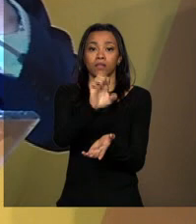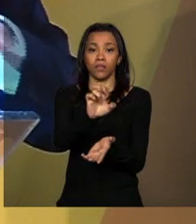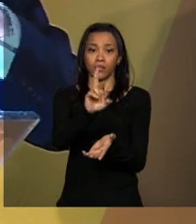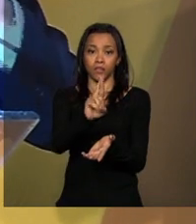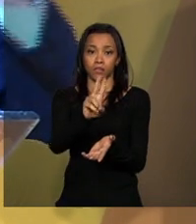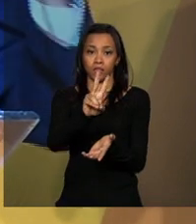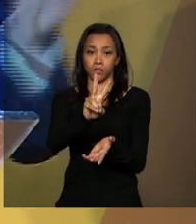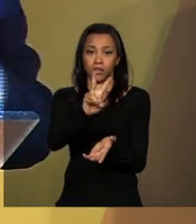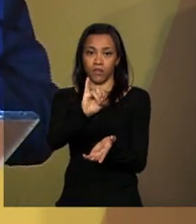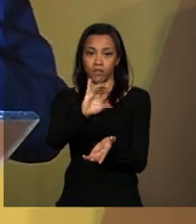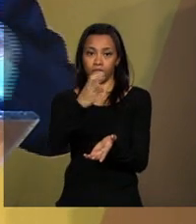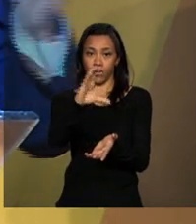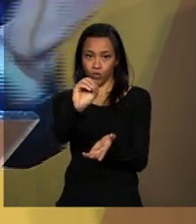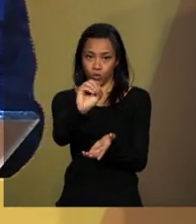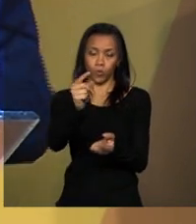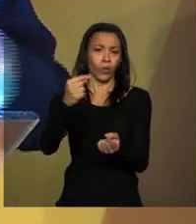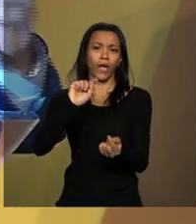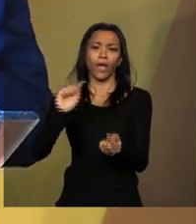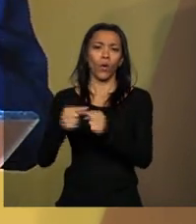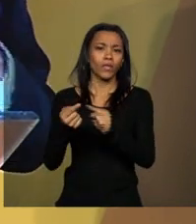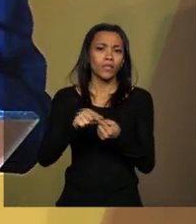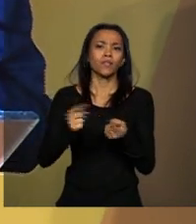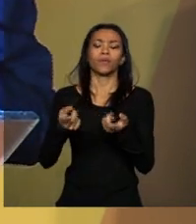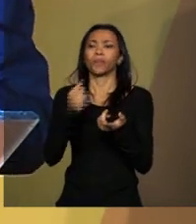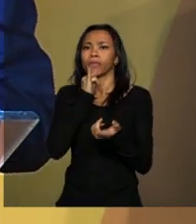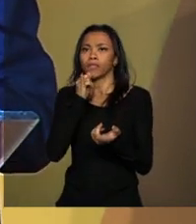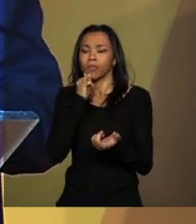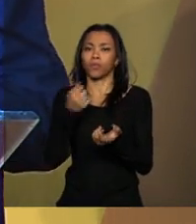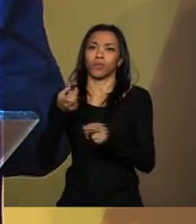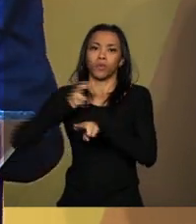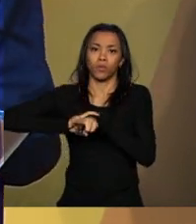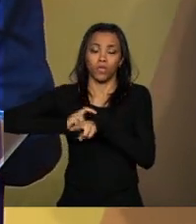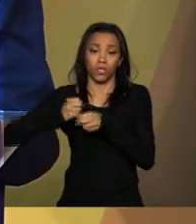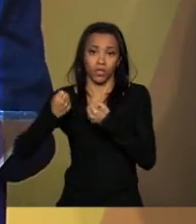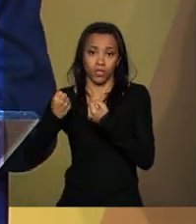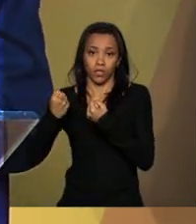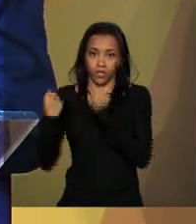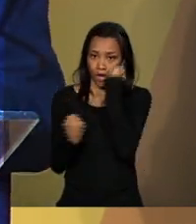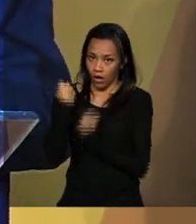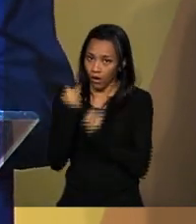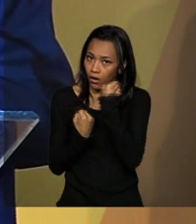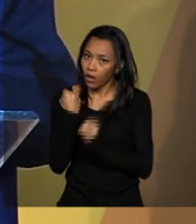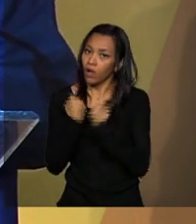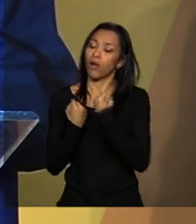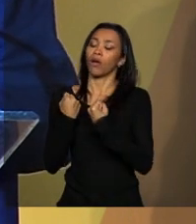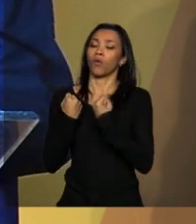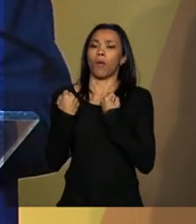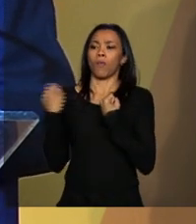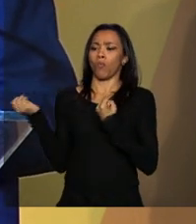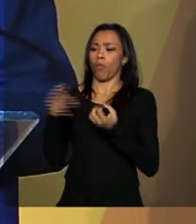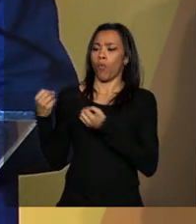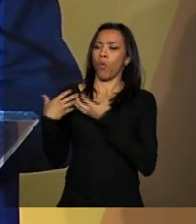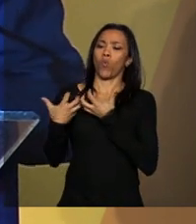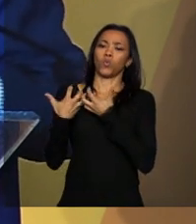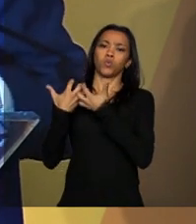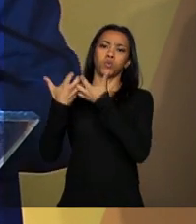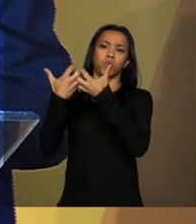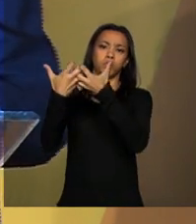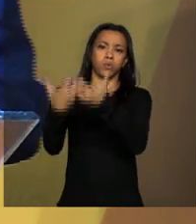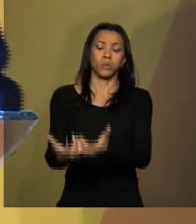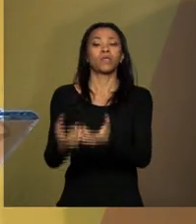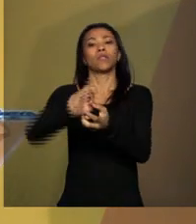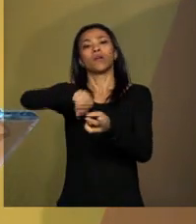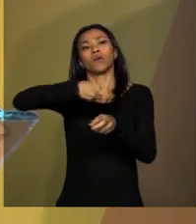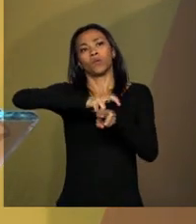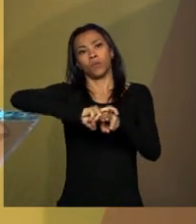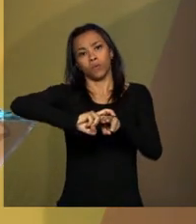integração de transporte armazenagem tudo em num andamento robusto e por isso